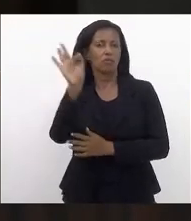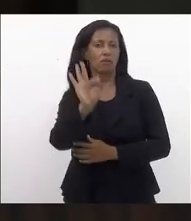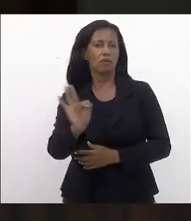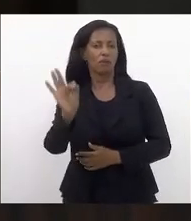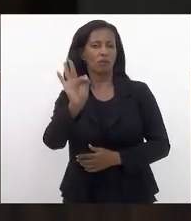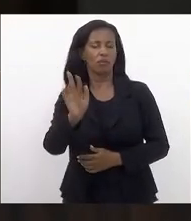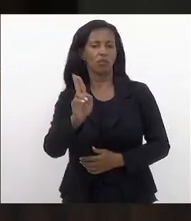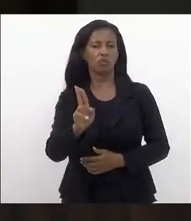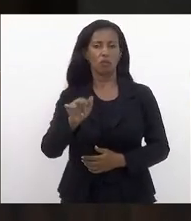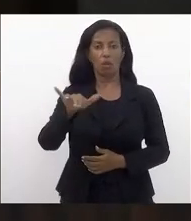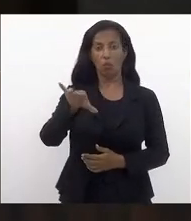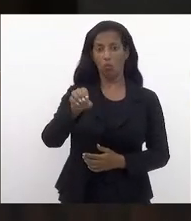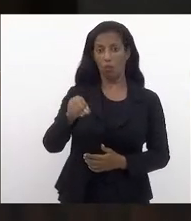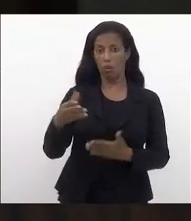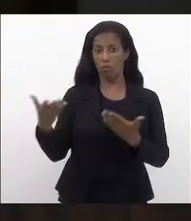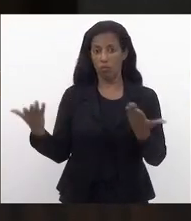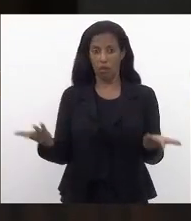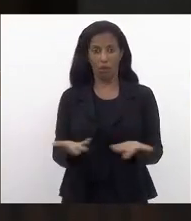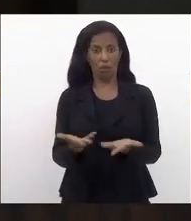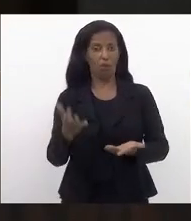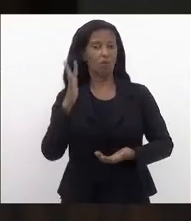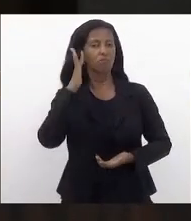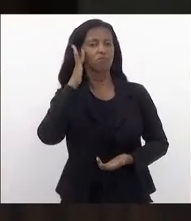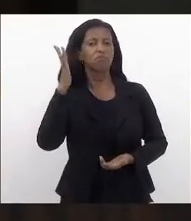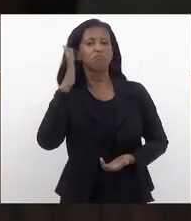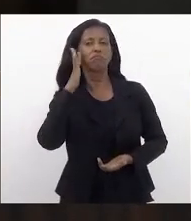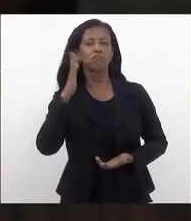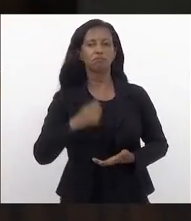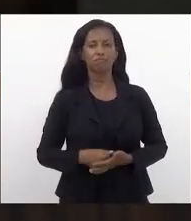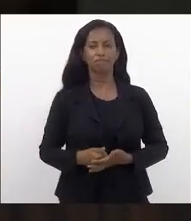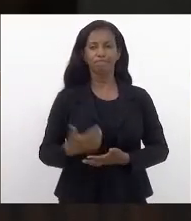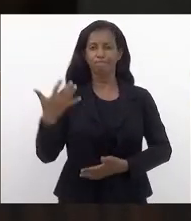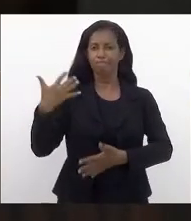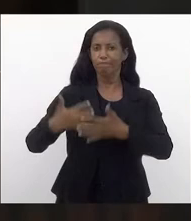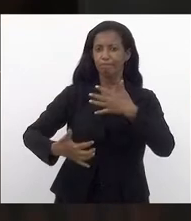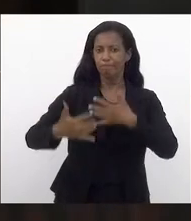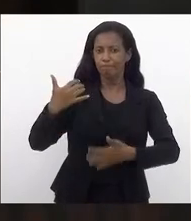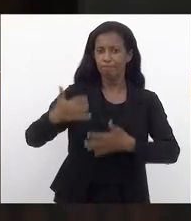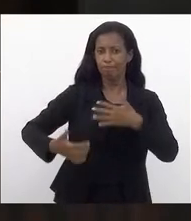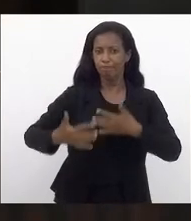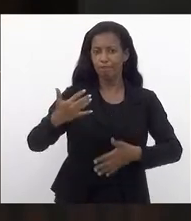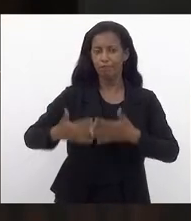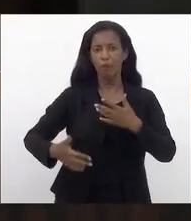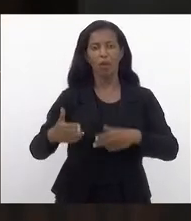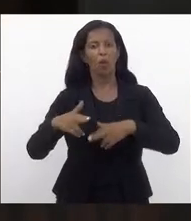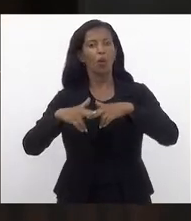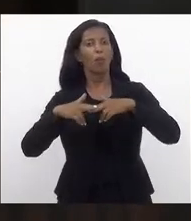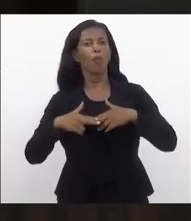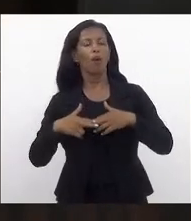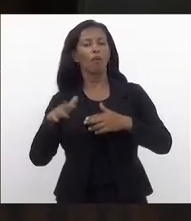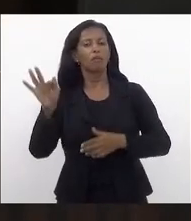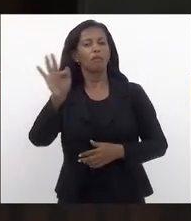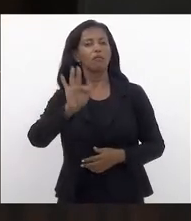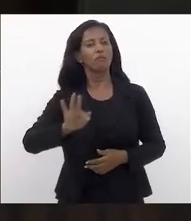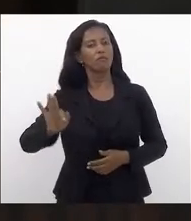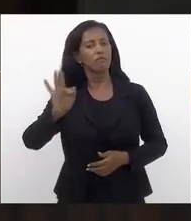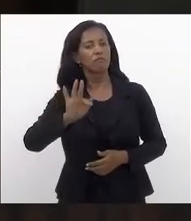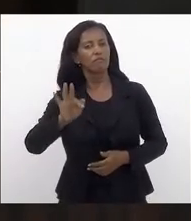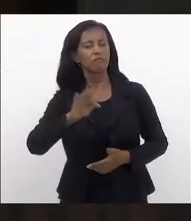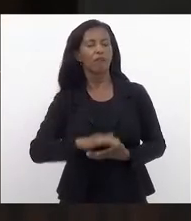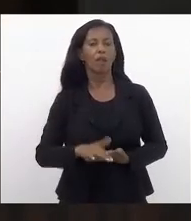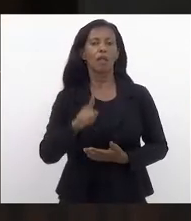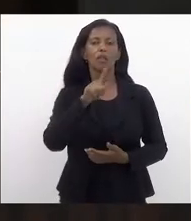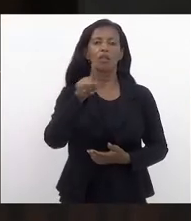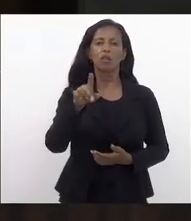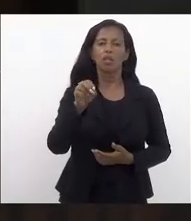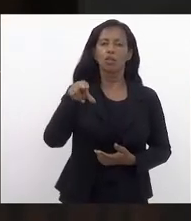na UESO e agora está com seus sonhos frustrados por conta da extinção da faculdade da Zona